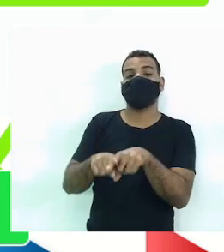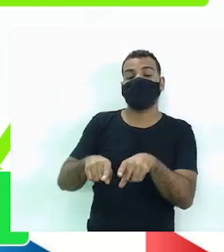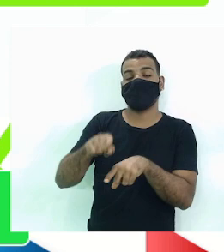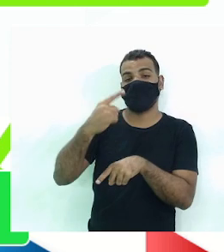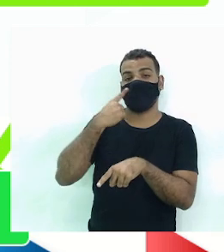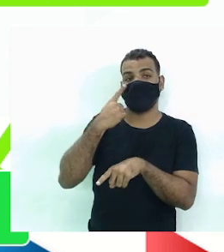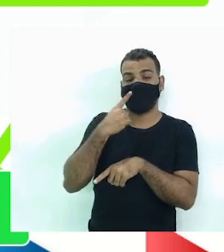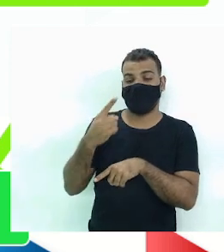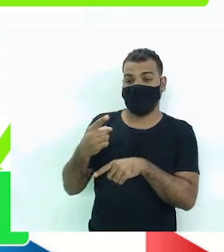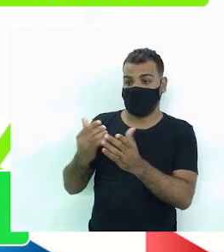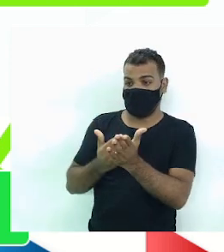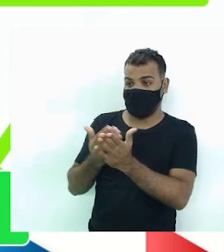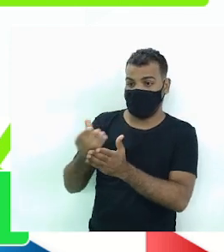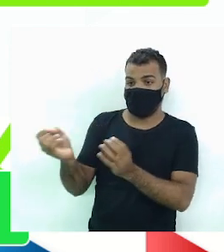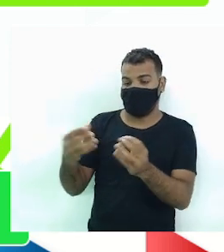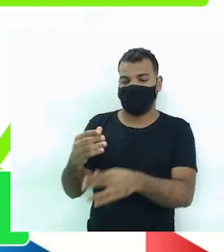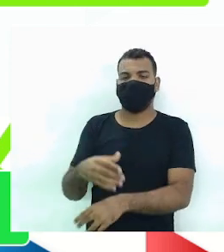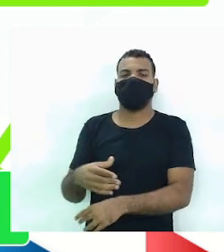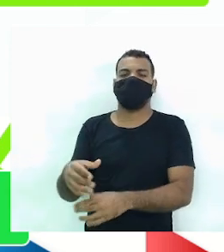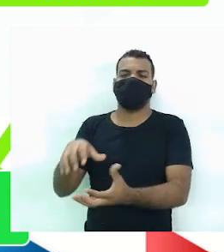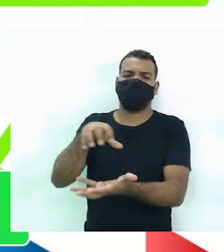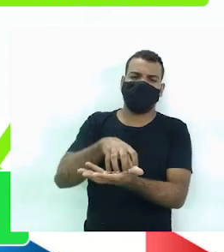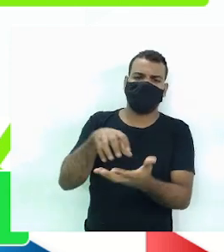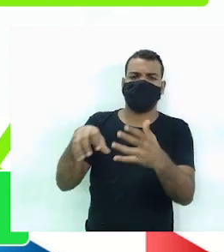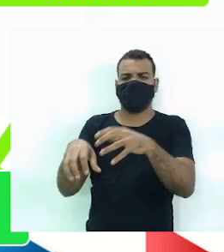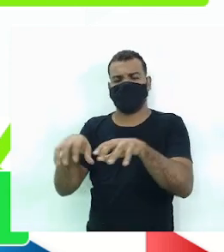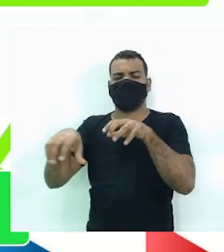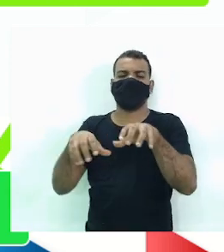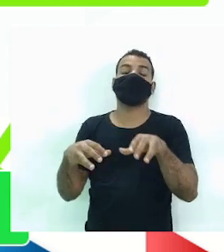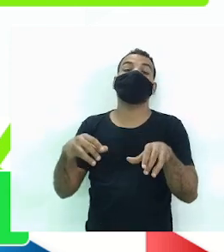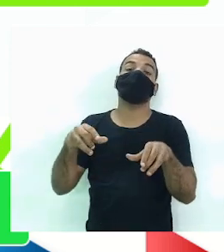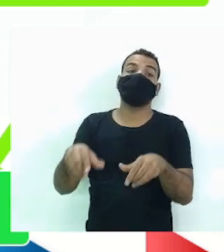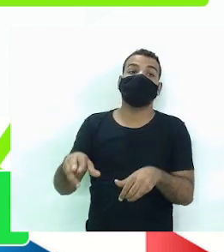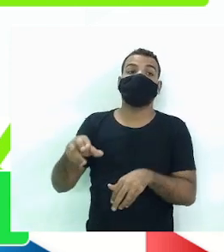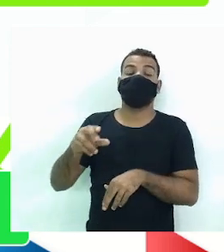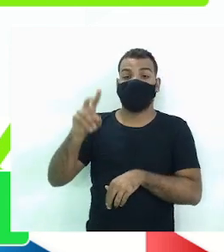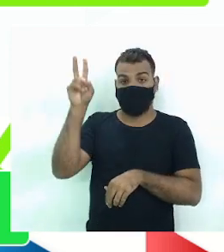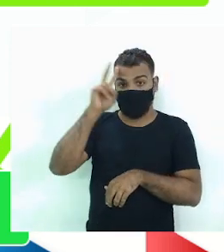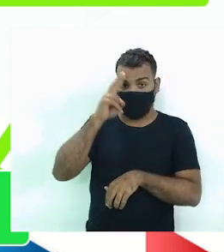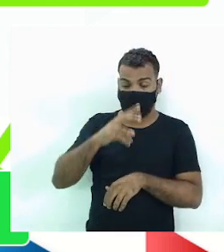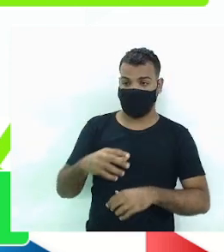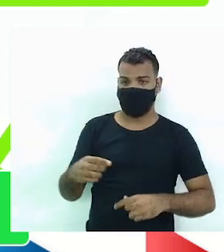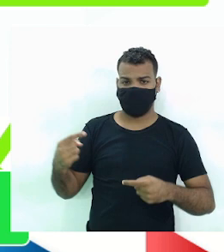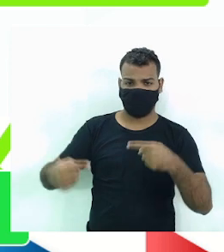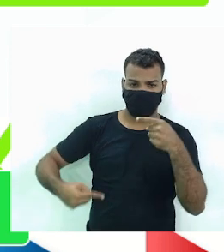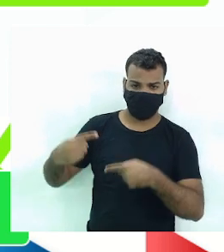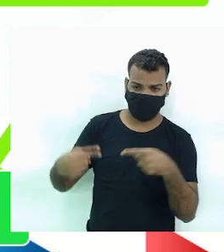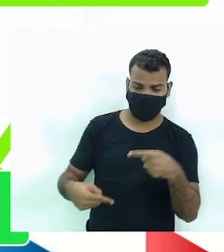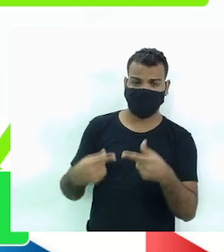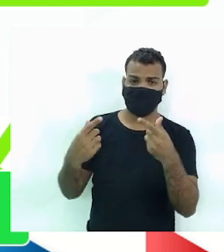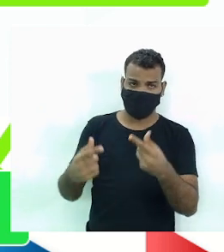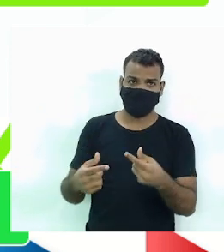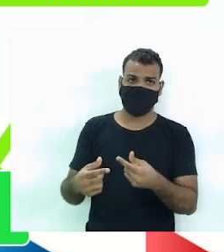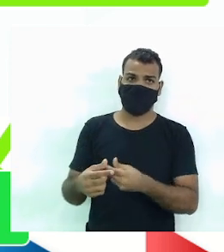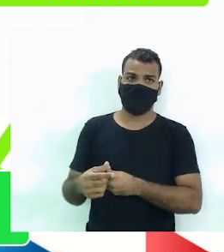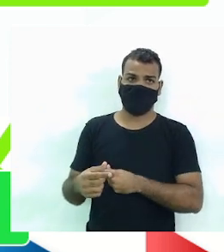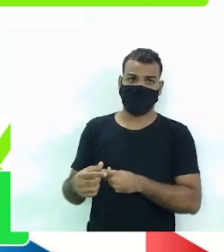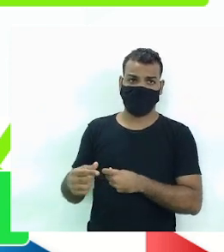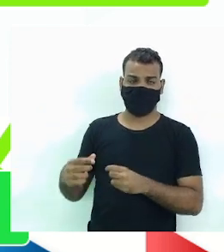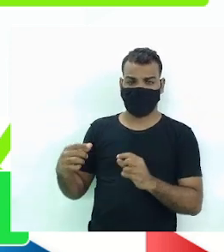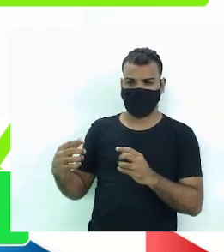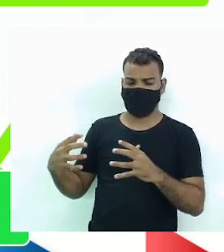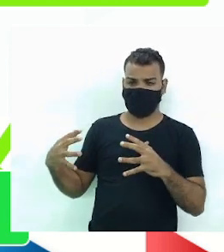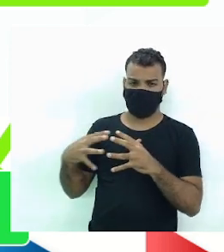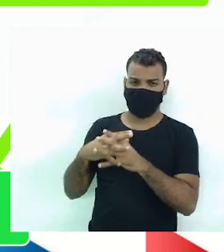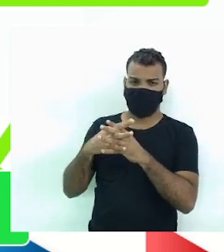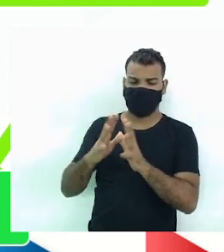vão dar novos inícios de reinos, etc. Lembrando que eles sempre eram rivais entre si, e aí aquela confusão toda que a gente